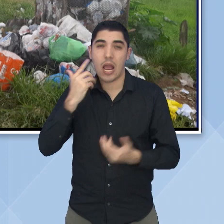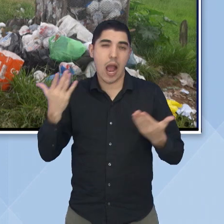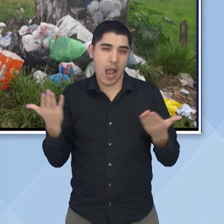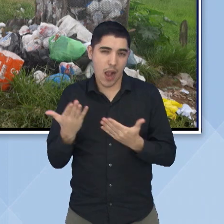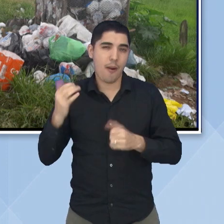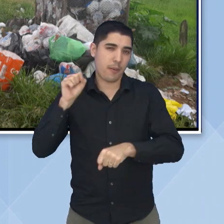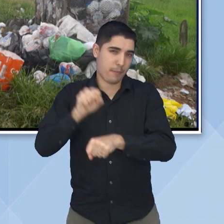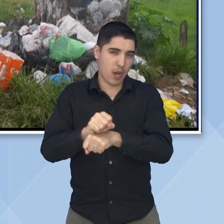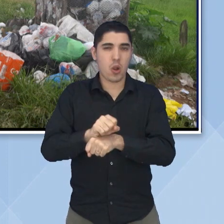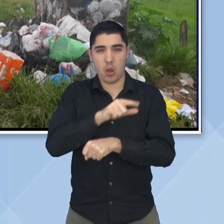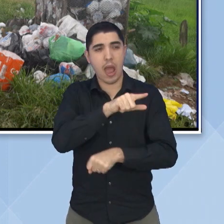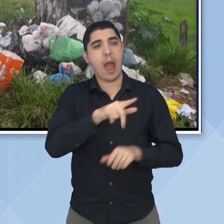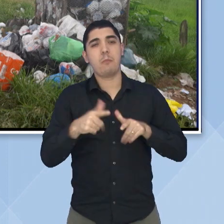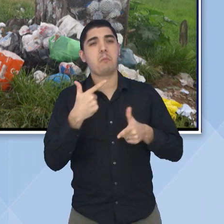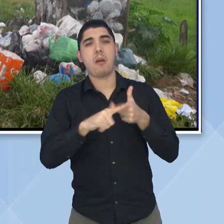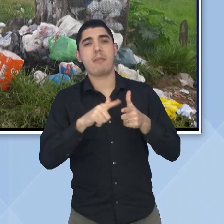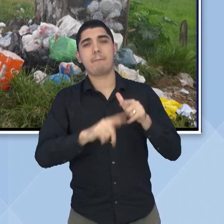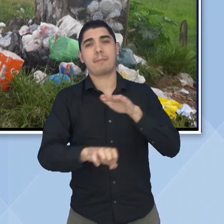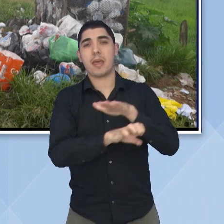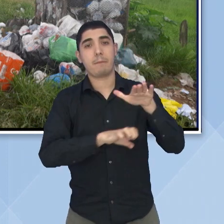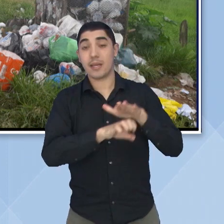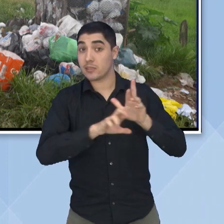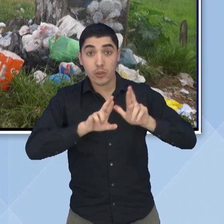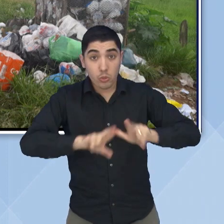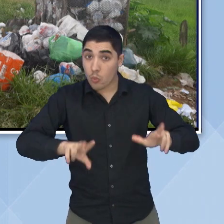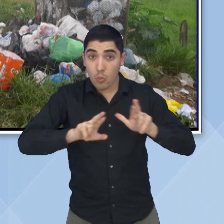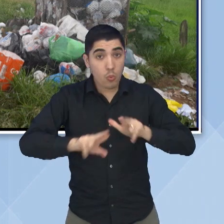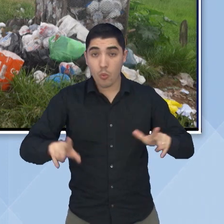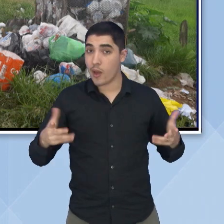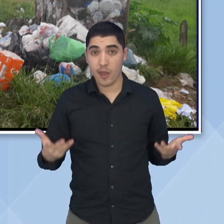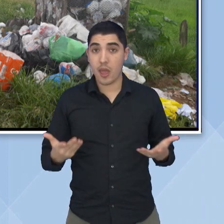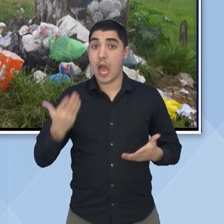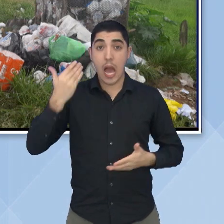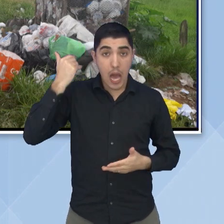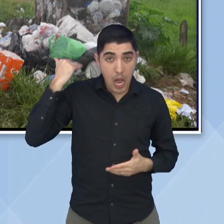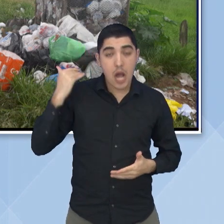com a empresa, não. Isso é o que está acontecendo normalmente